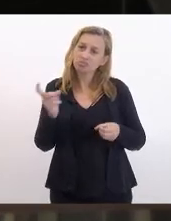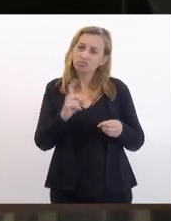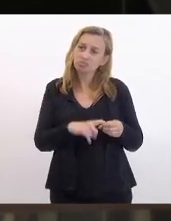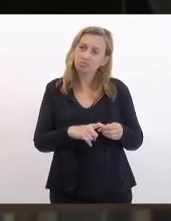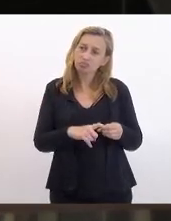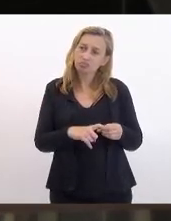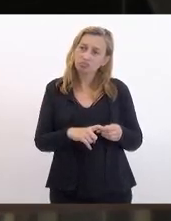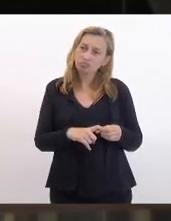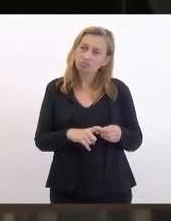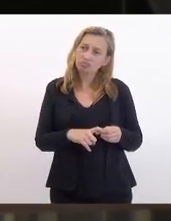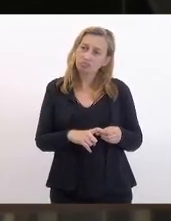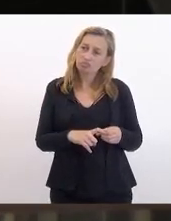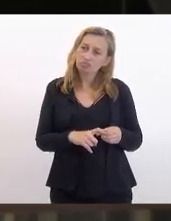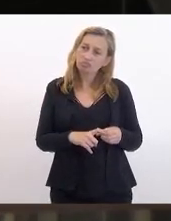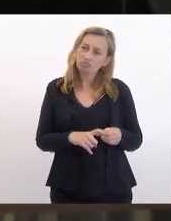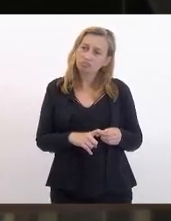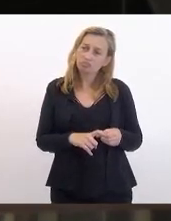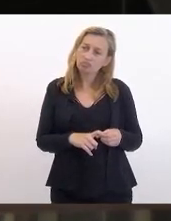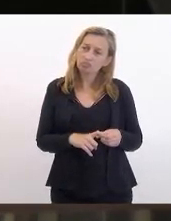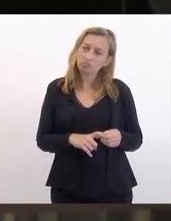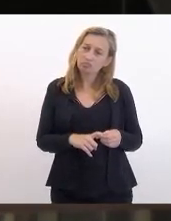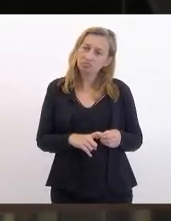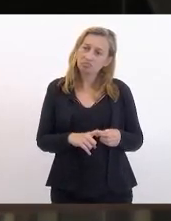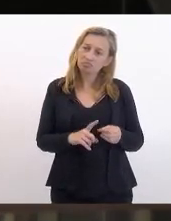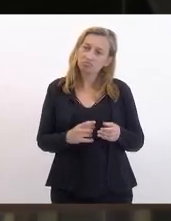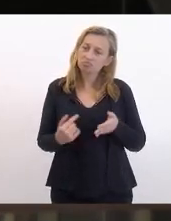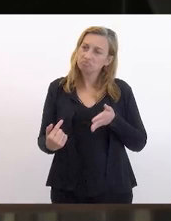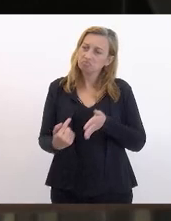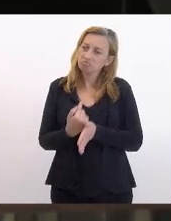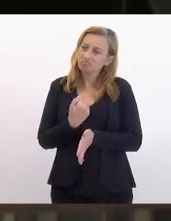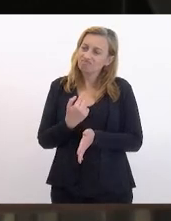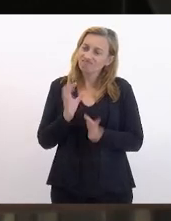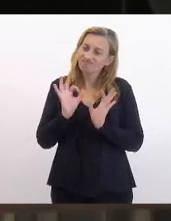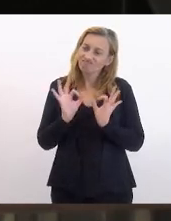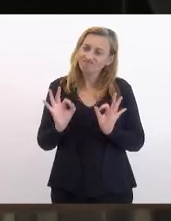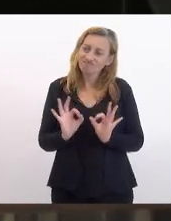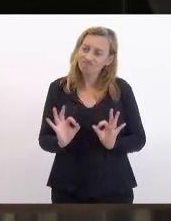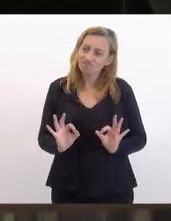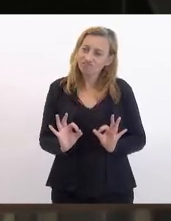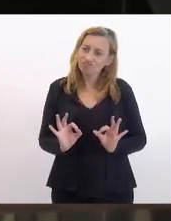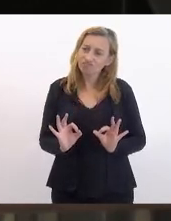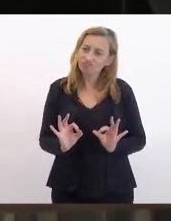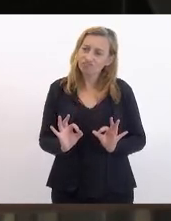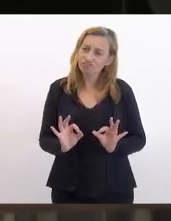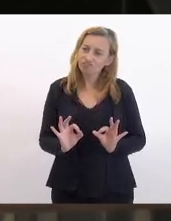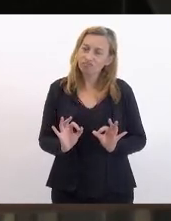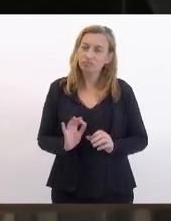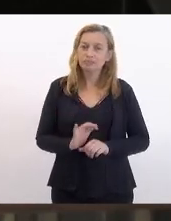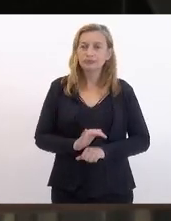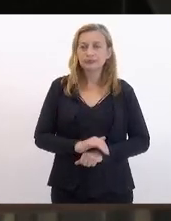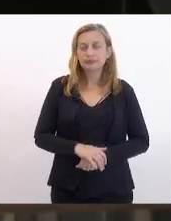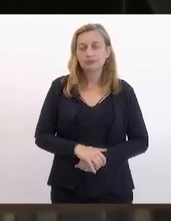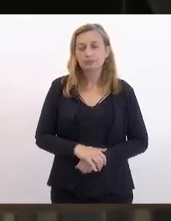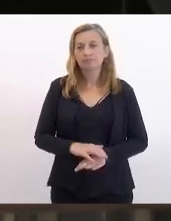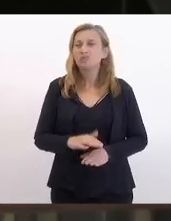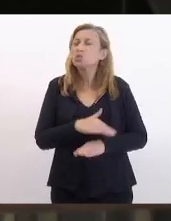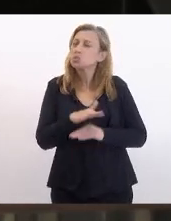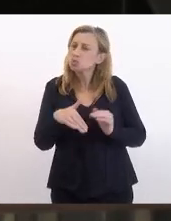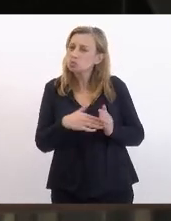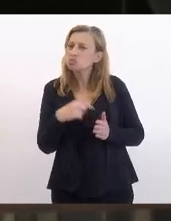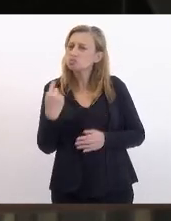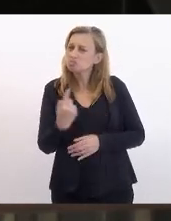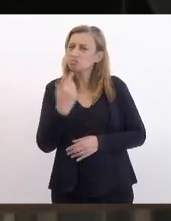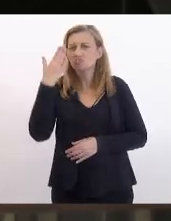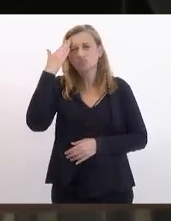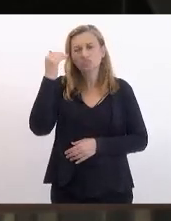sem minha consulta como autorizativo e todos